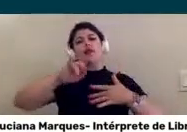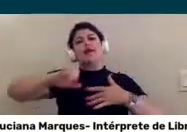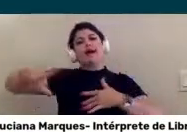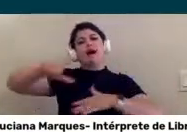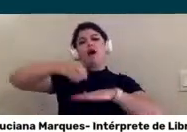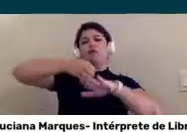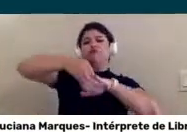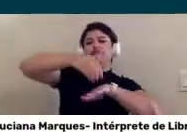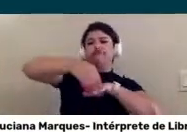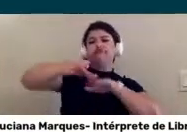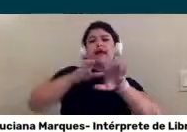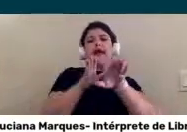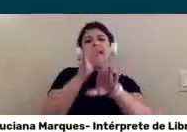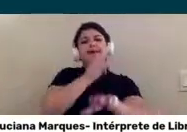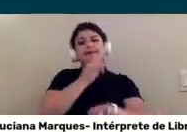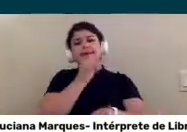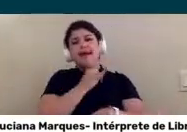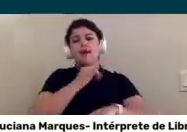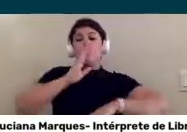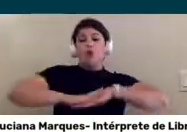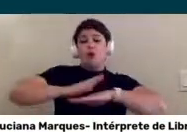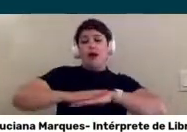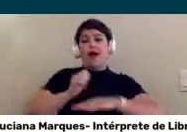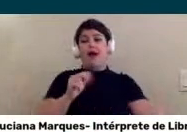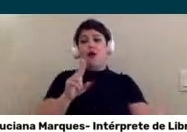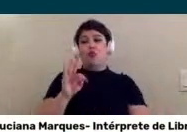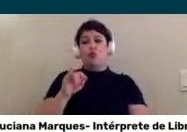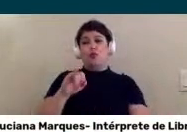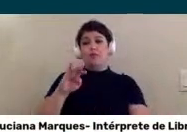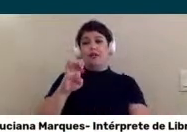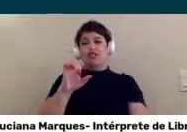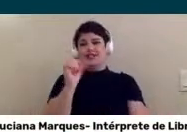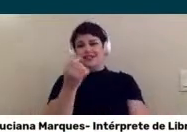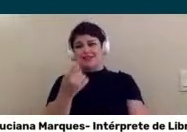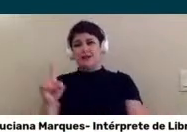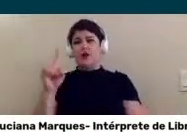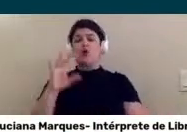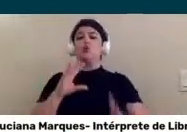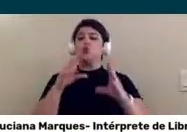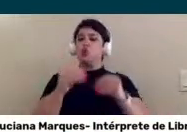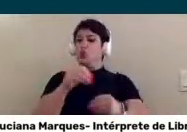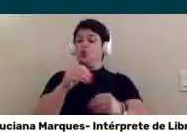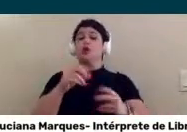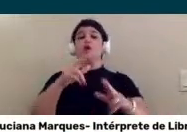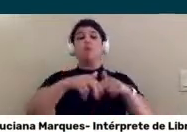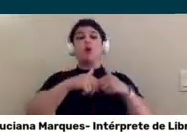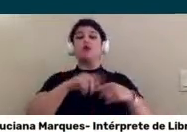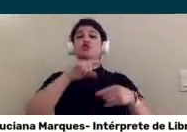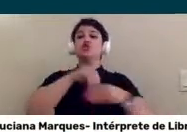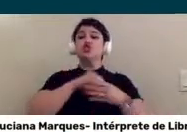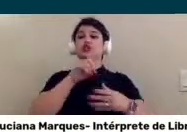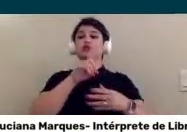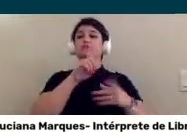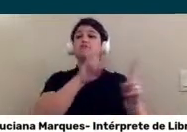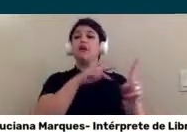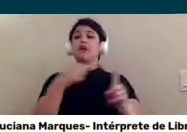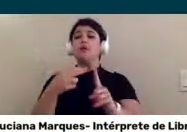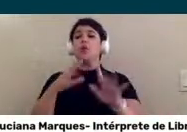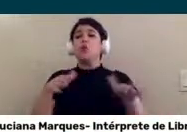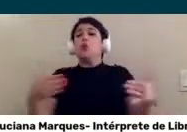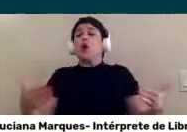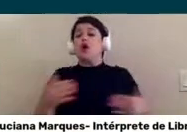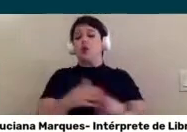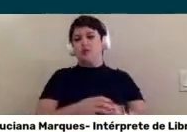nossas. Dos nossos produtos e serviços. Mas tudo isso partia da perspectiva